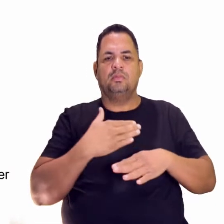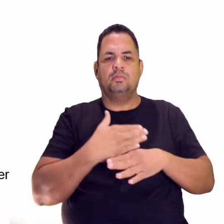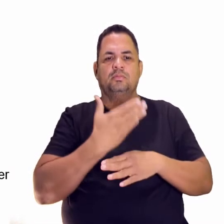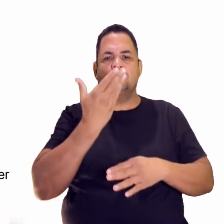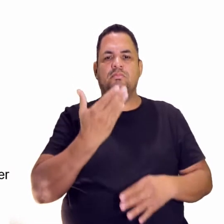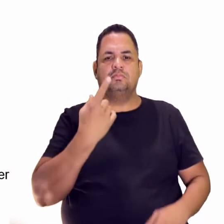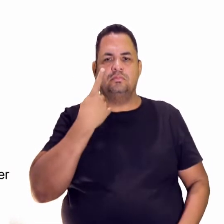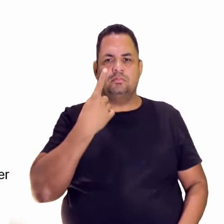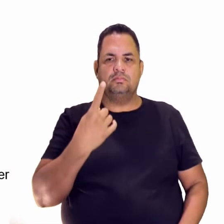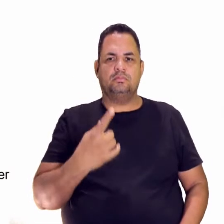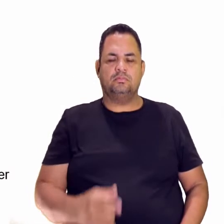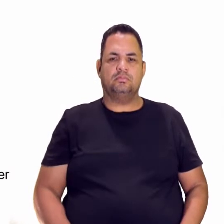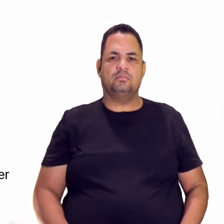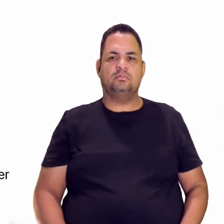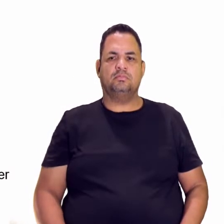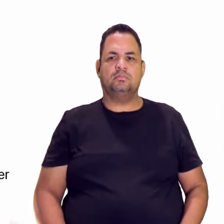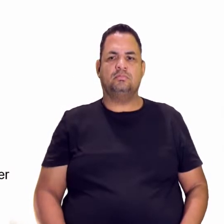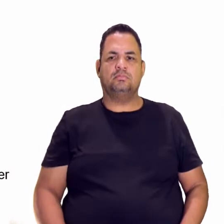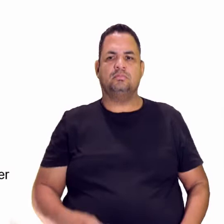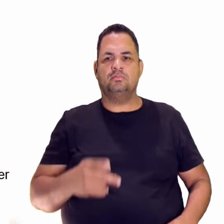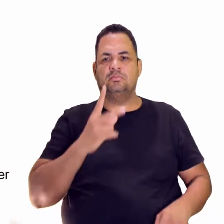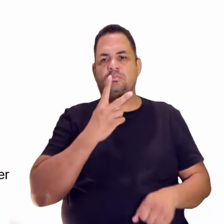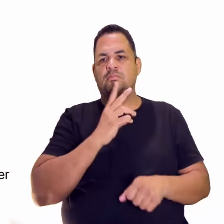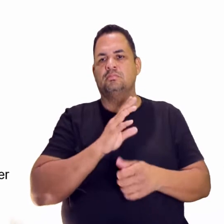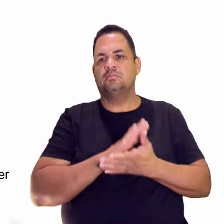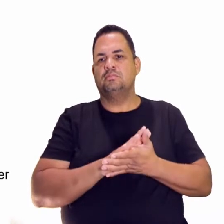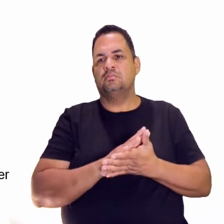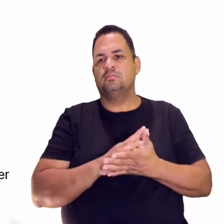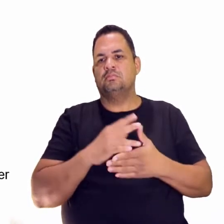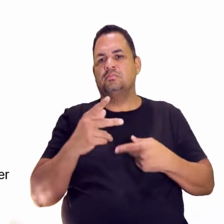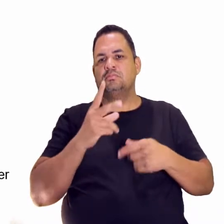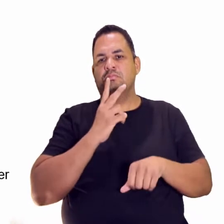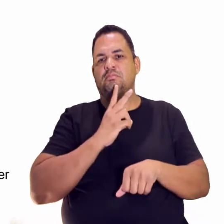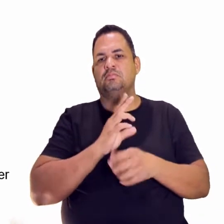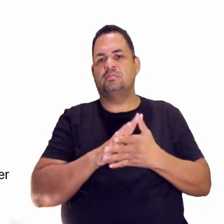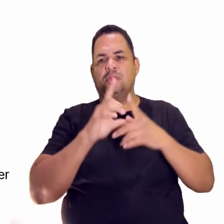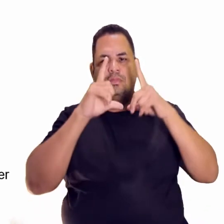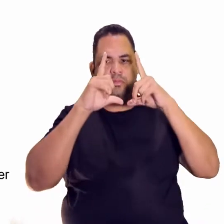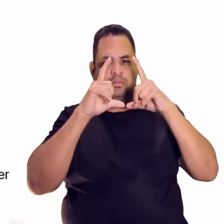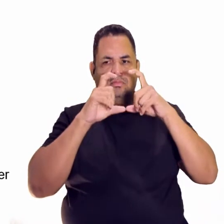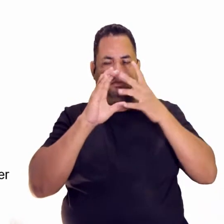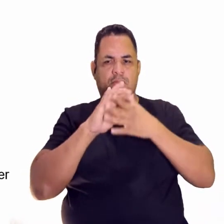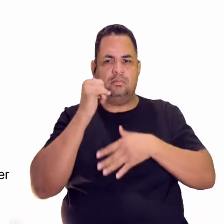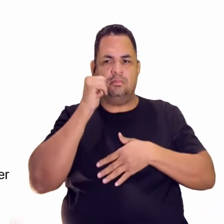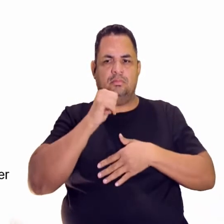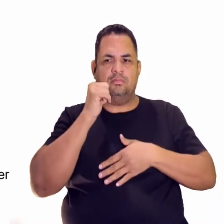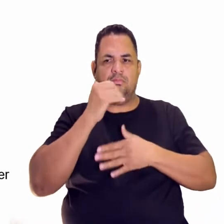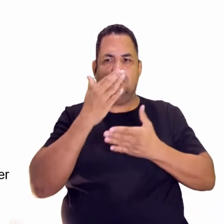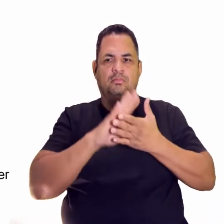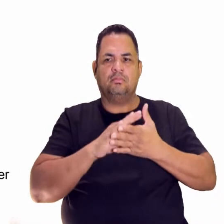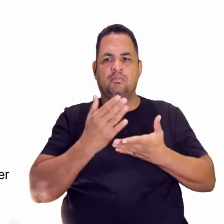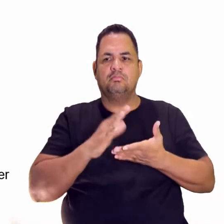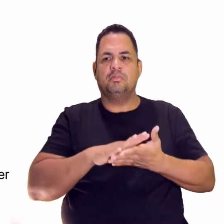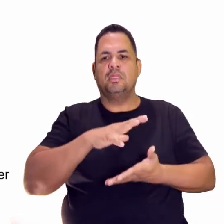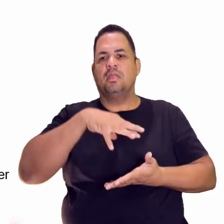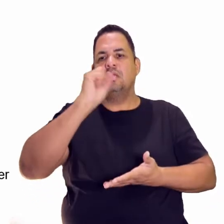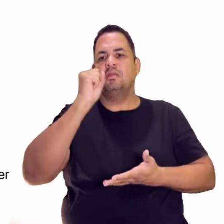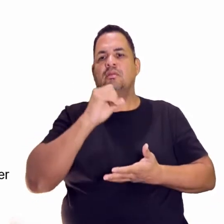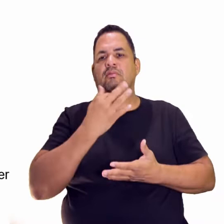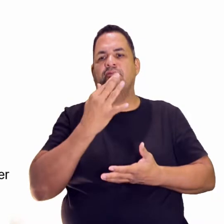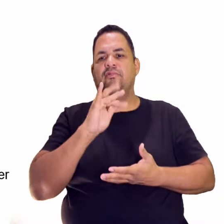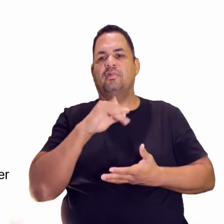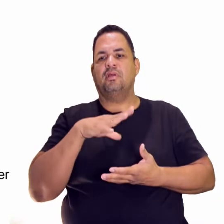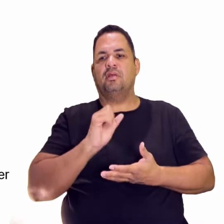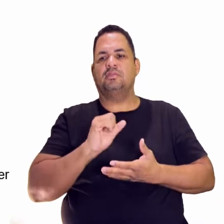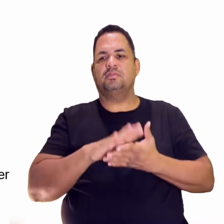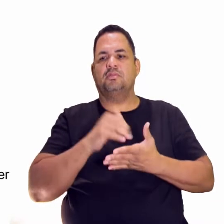ó, Projeções do Feminino, essa é uma fotografia, foi contemplada pelo Prêmio Funarte